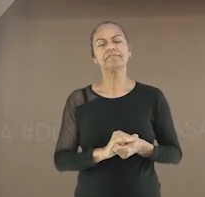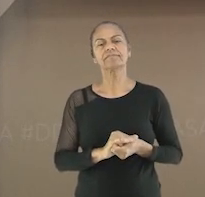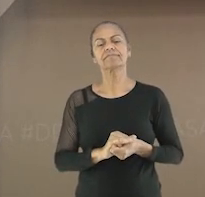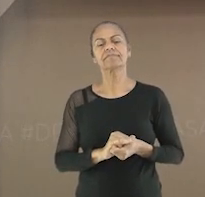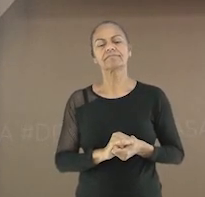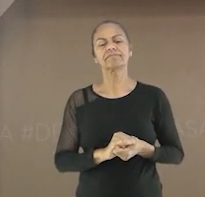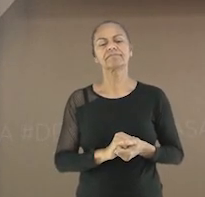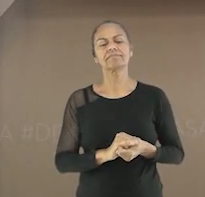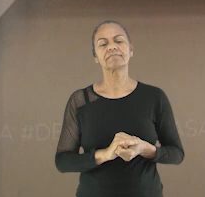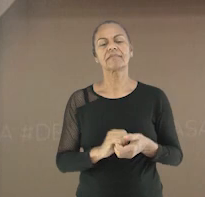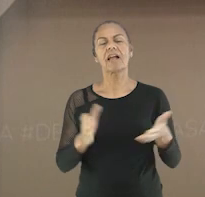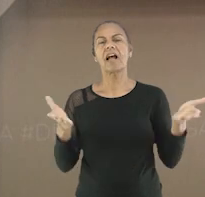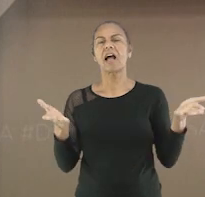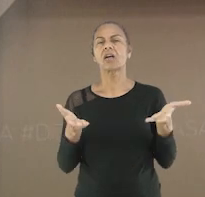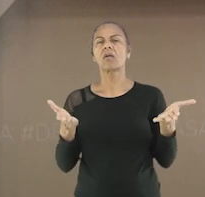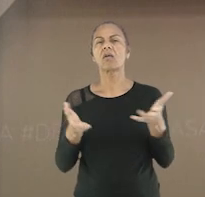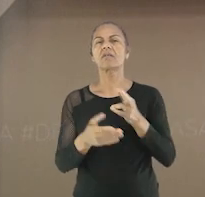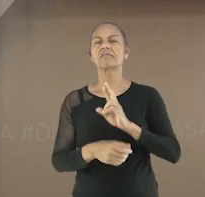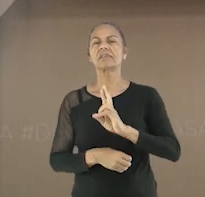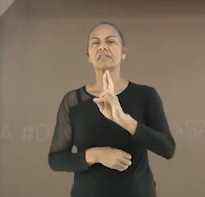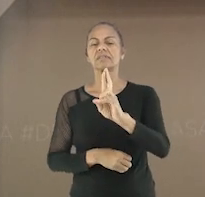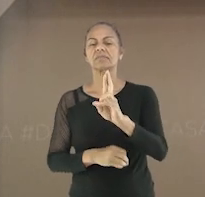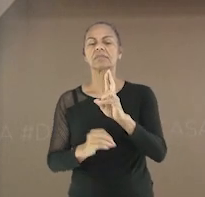está deitado no tapete.